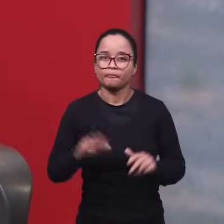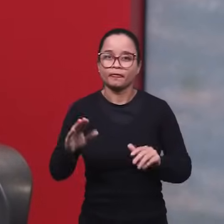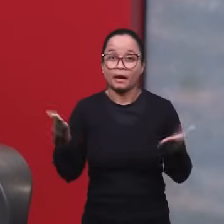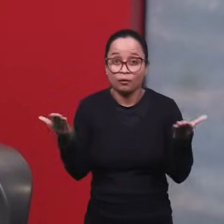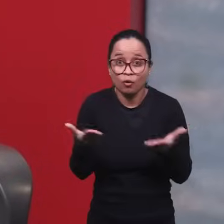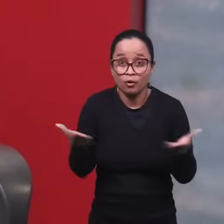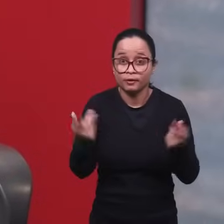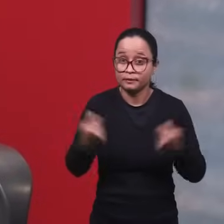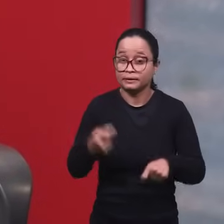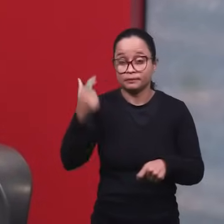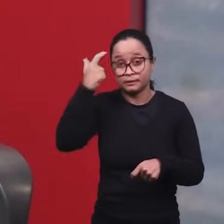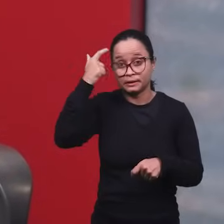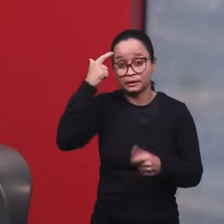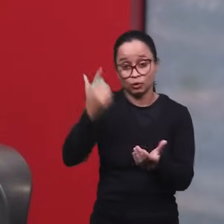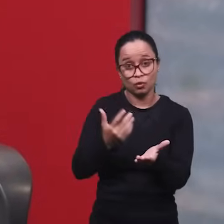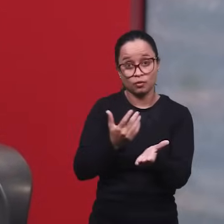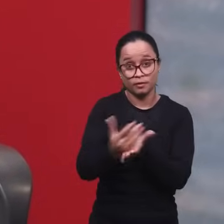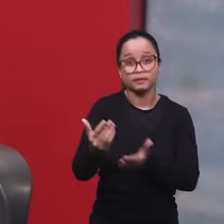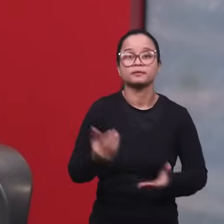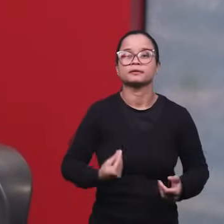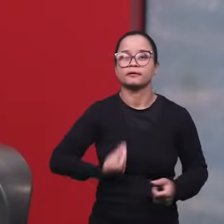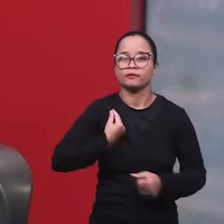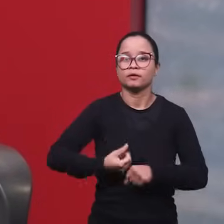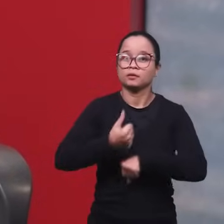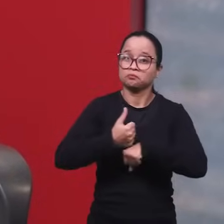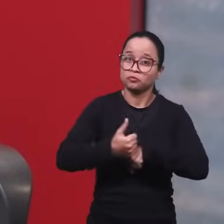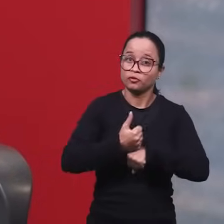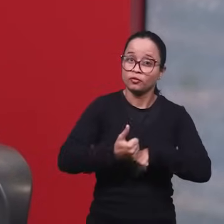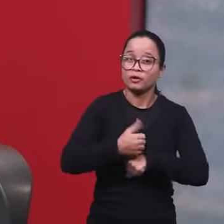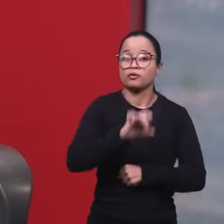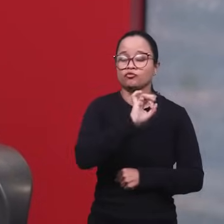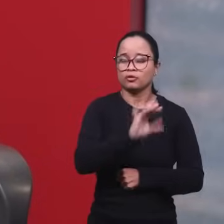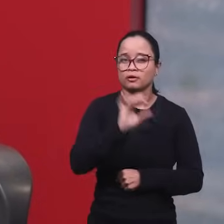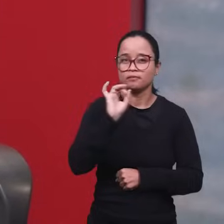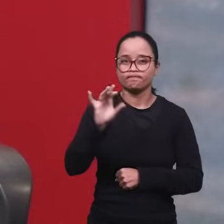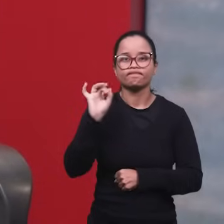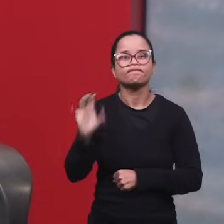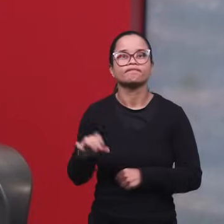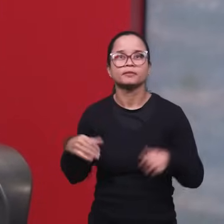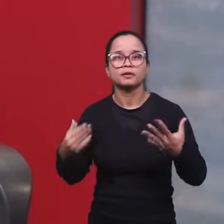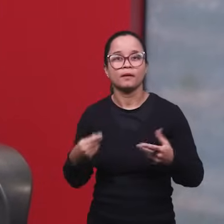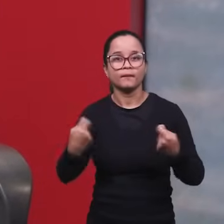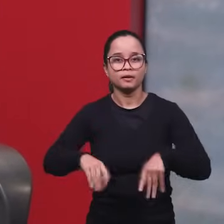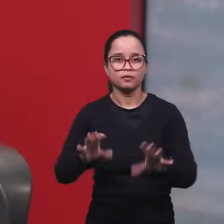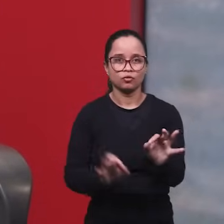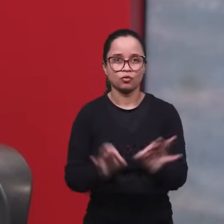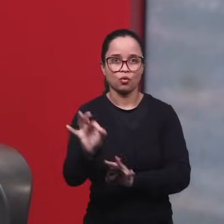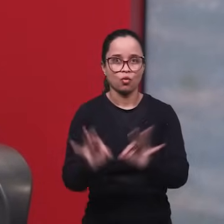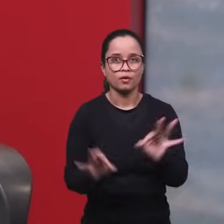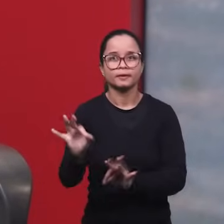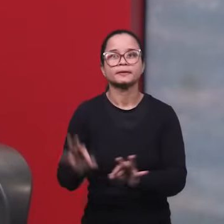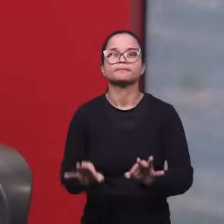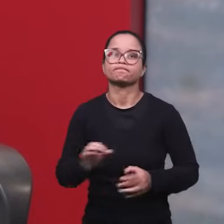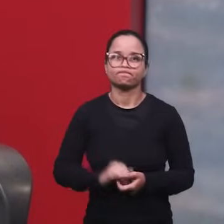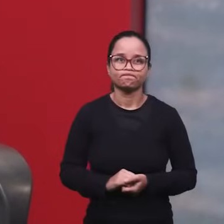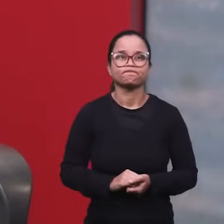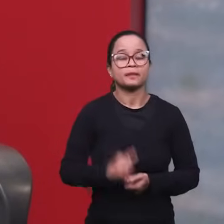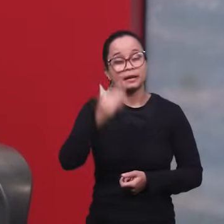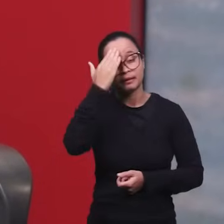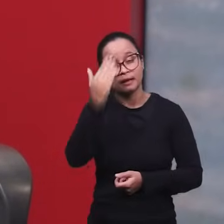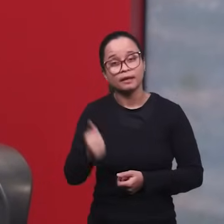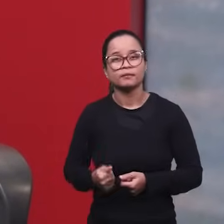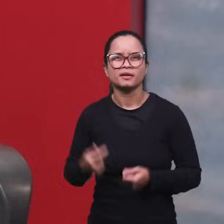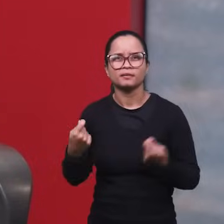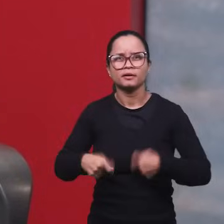né? É agora mesmo, no início da vida profissional de vocês, é que precisa fazer esse planejamento, sabe? Até para